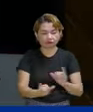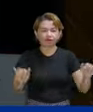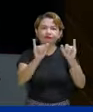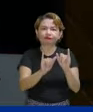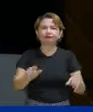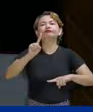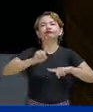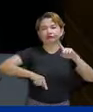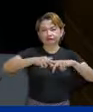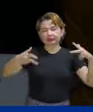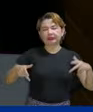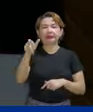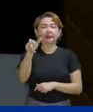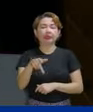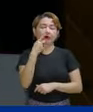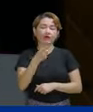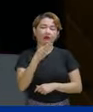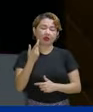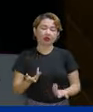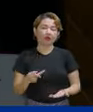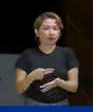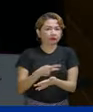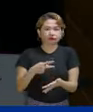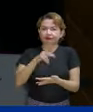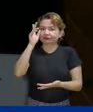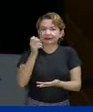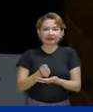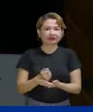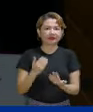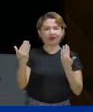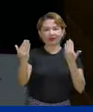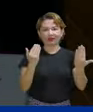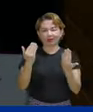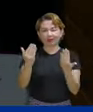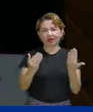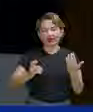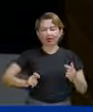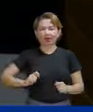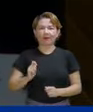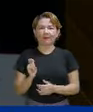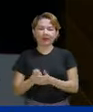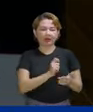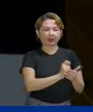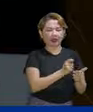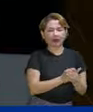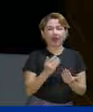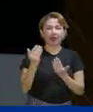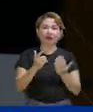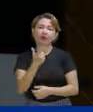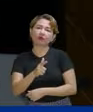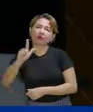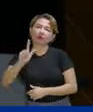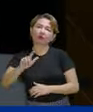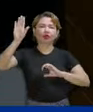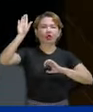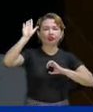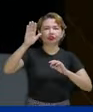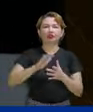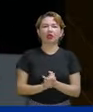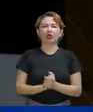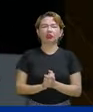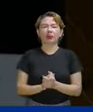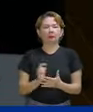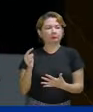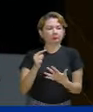materiais. A embargante sustentou que houve erro na decisão ao comparar os gastos da candidata com outros candidatos sem